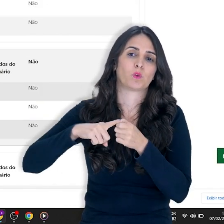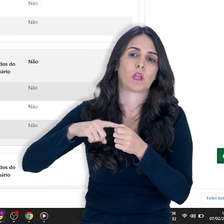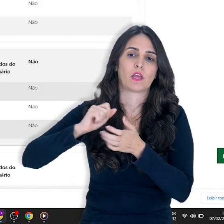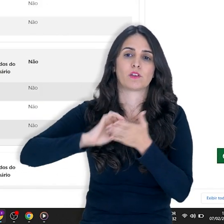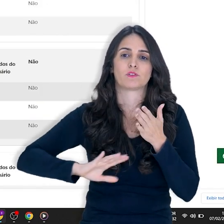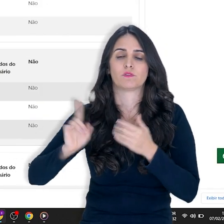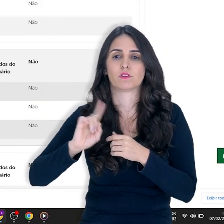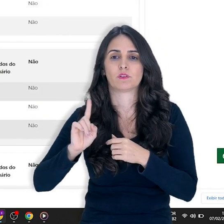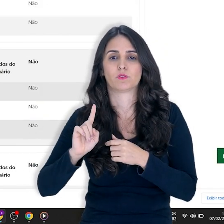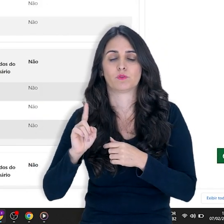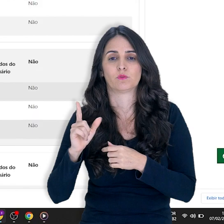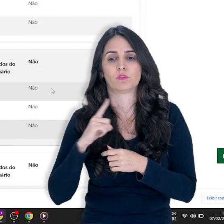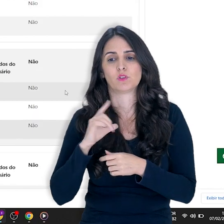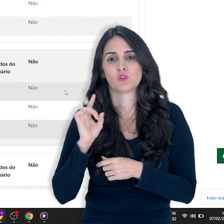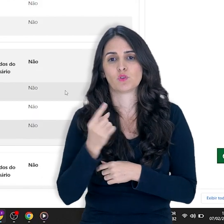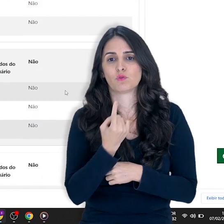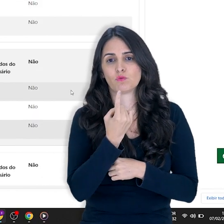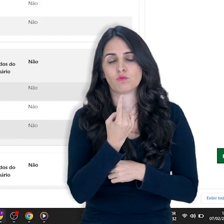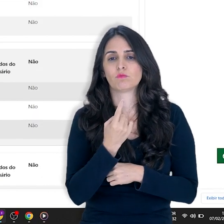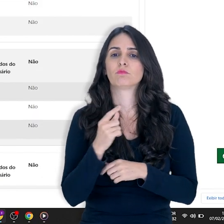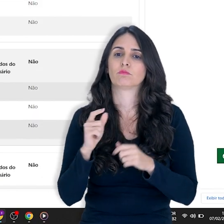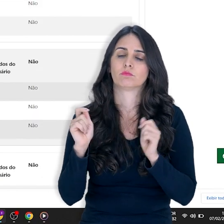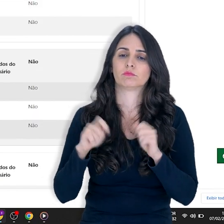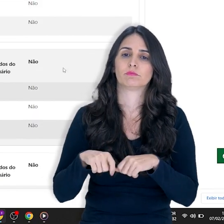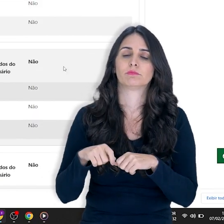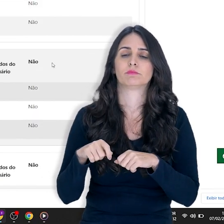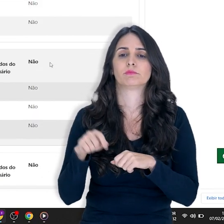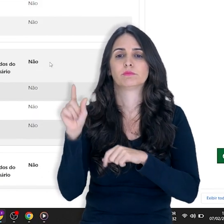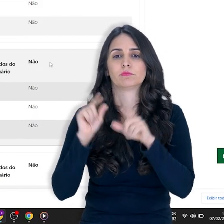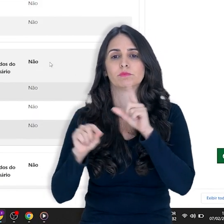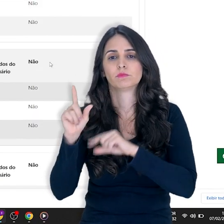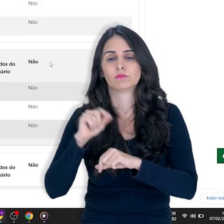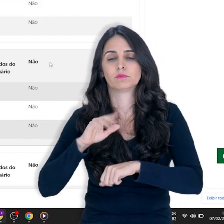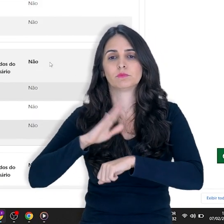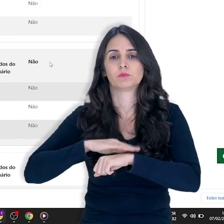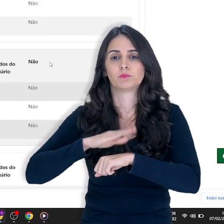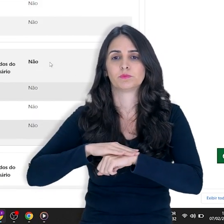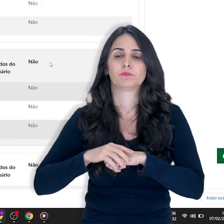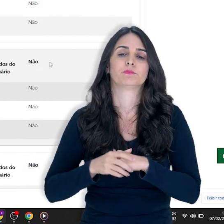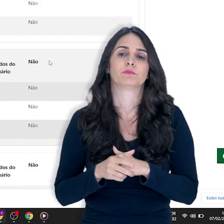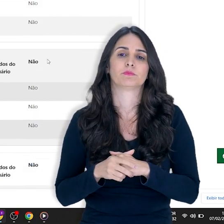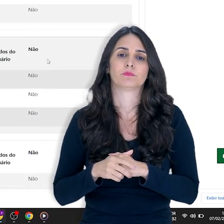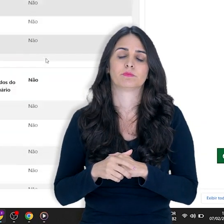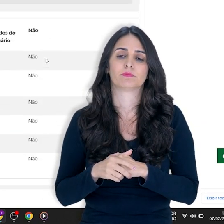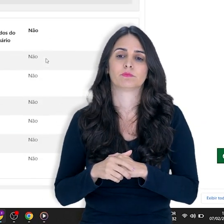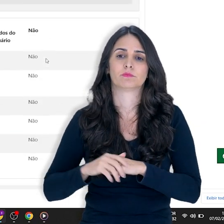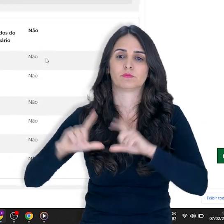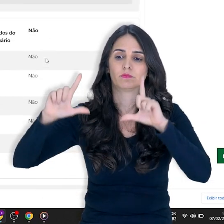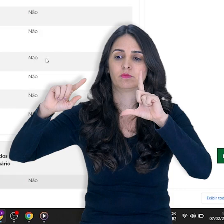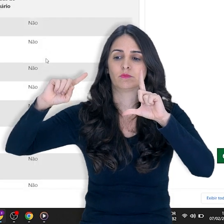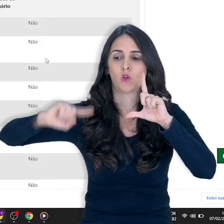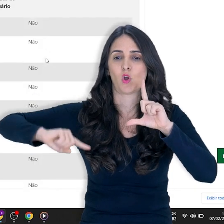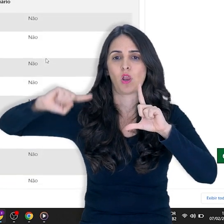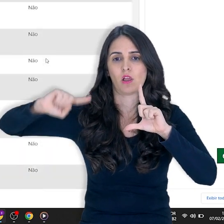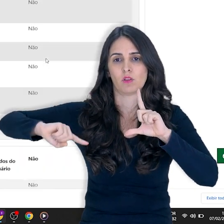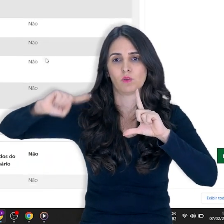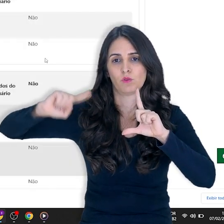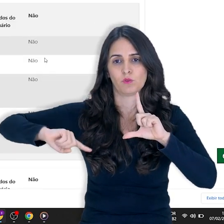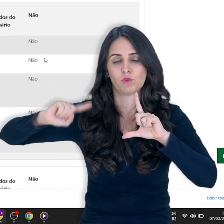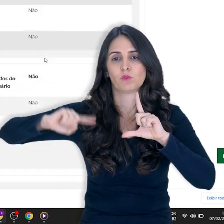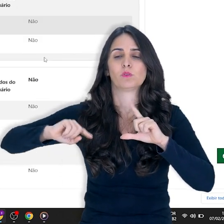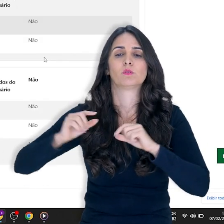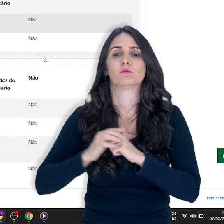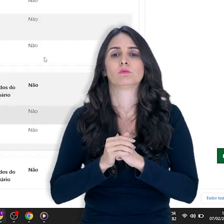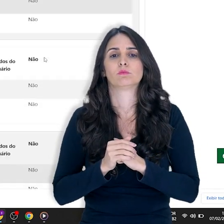quero restaurar essa atividade. E todo o resto, menos essa atividade. Você tem essa opção de fazer isso aqui neste momento, tá bom? Rolando